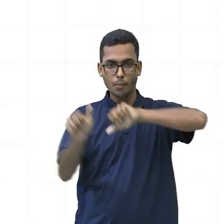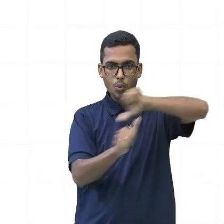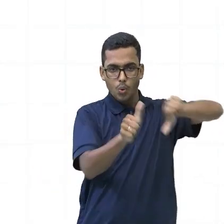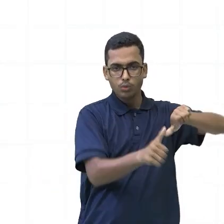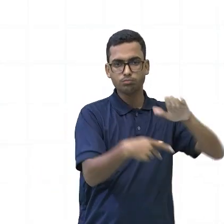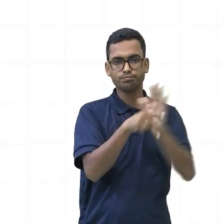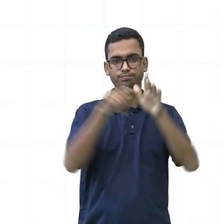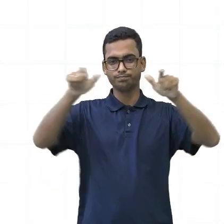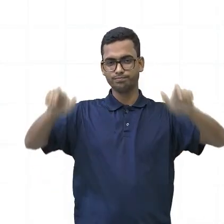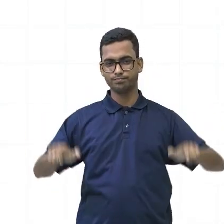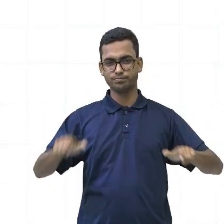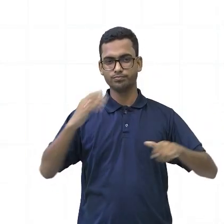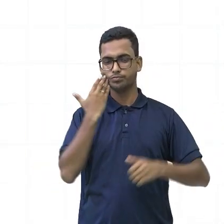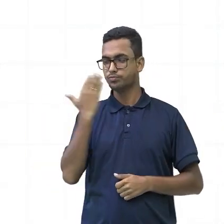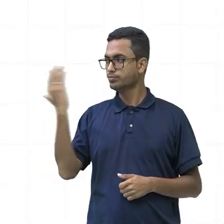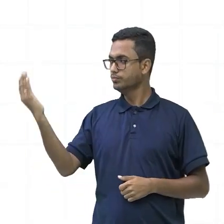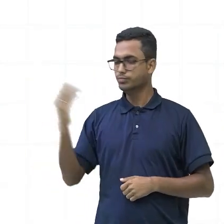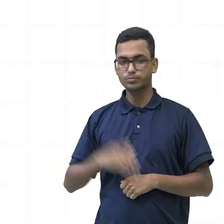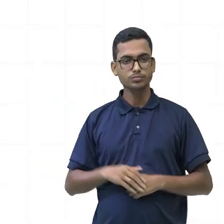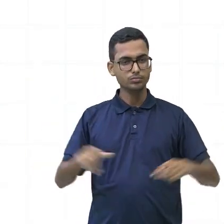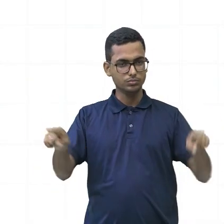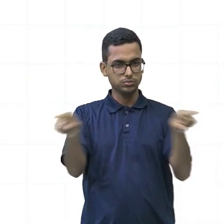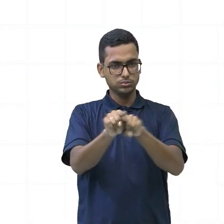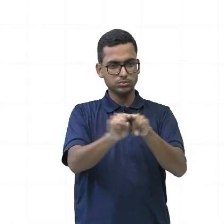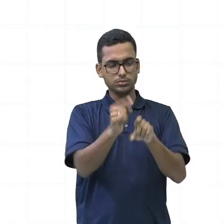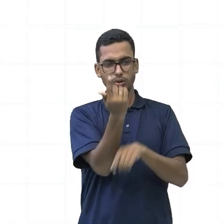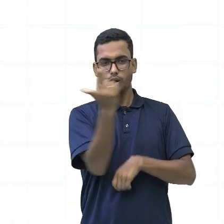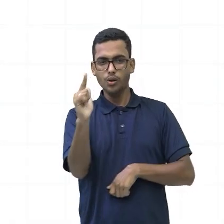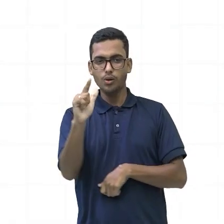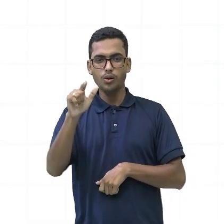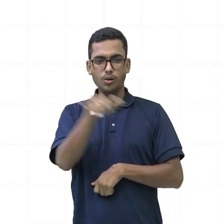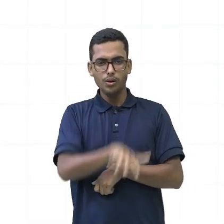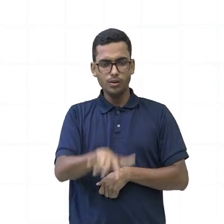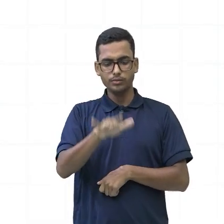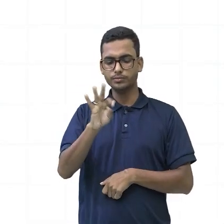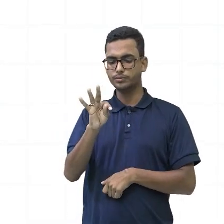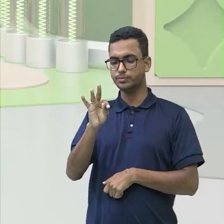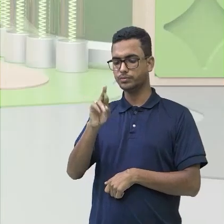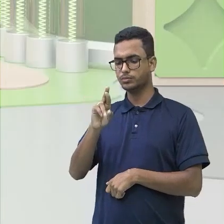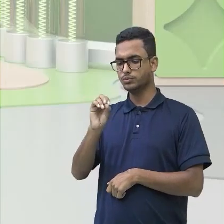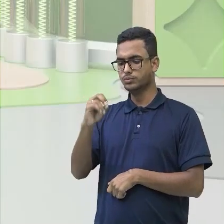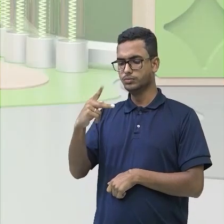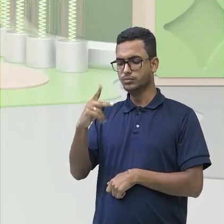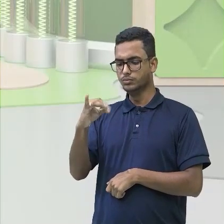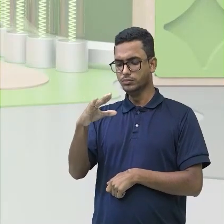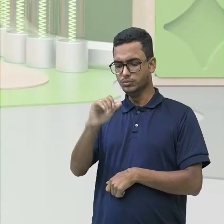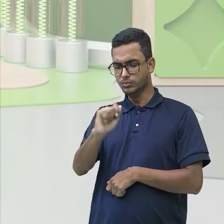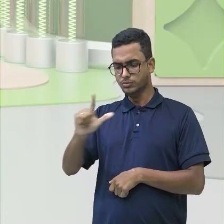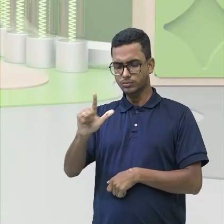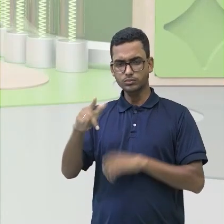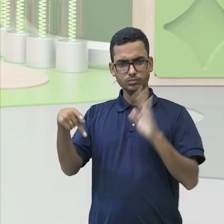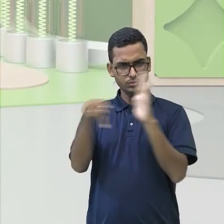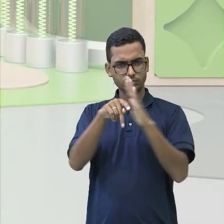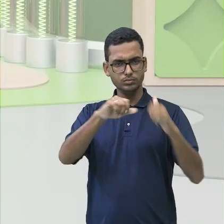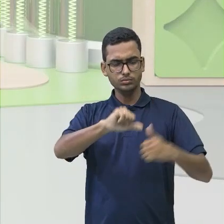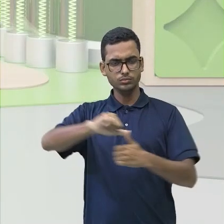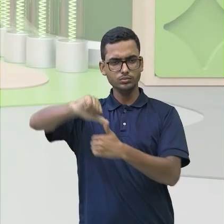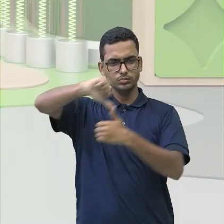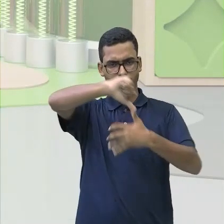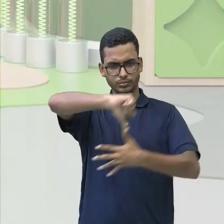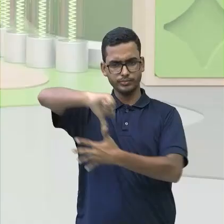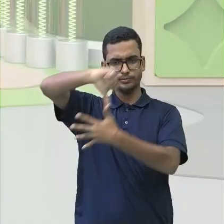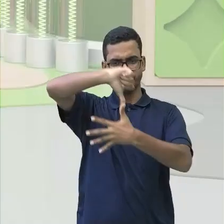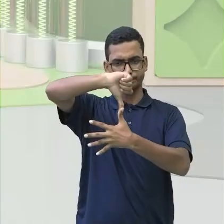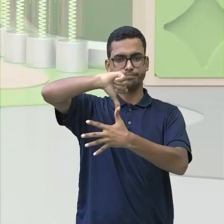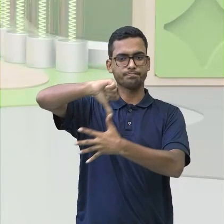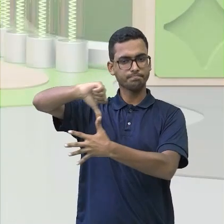zonas tropicais, que é a zona onde se encontra o nosso país, né? E o nosso continente aqui, América do Sul, está a maior